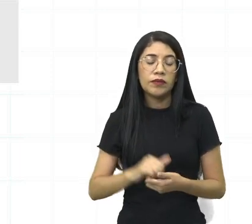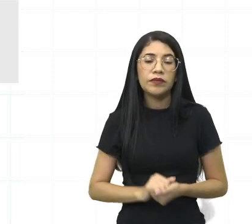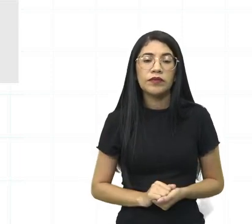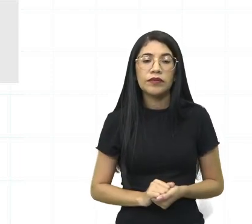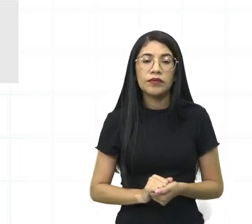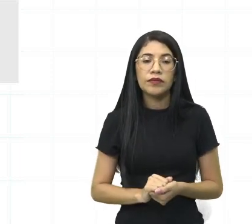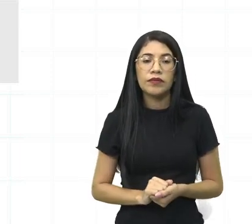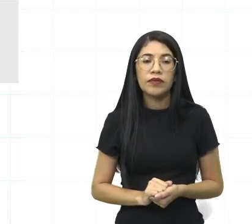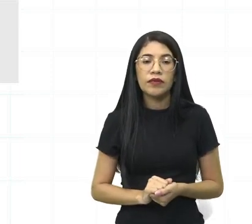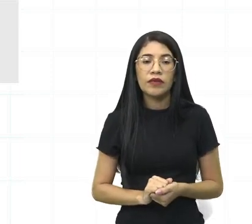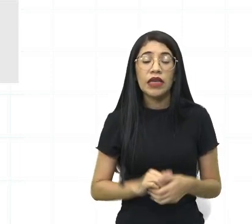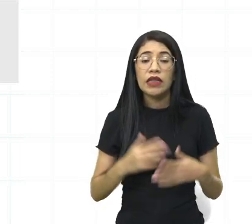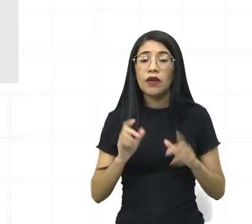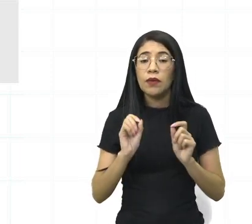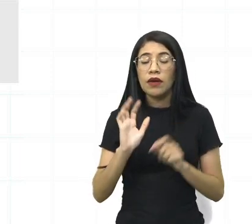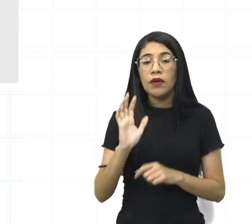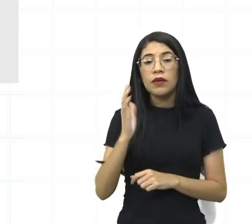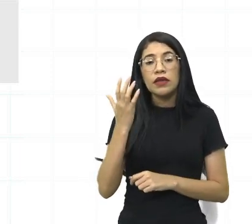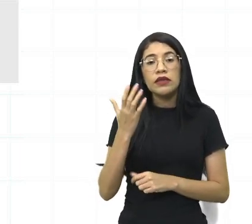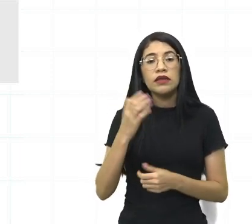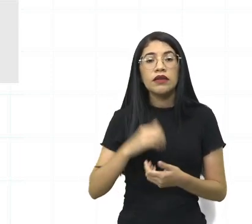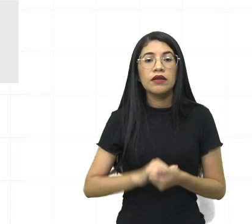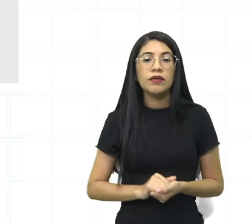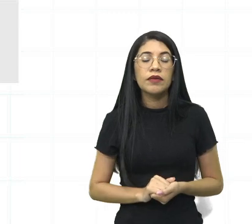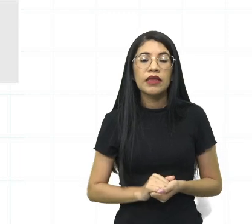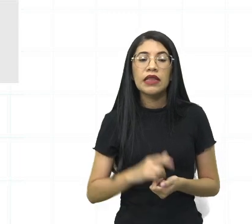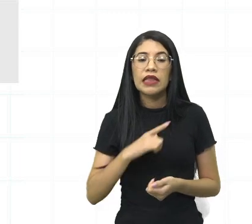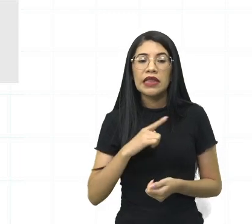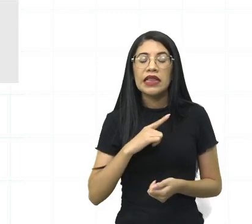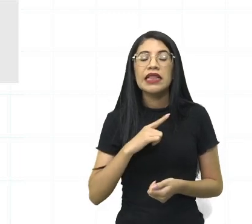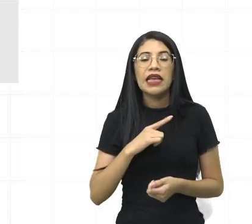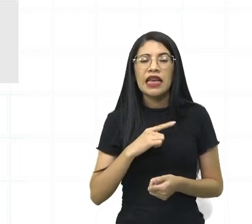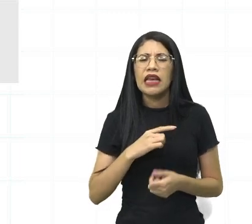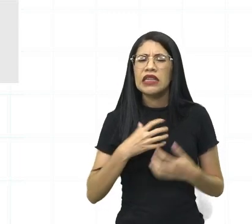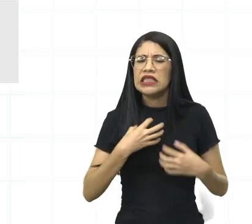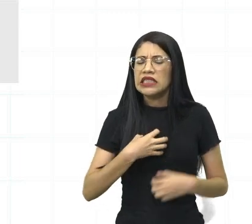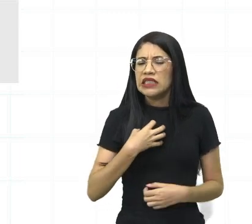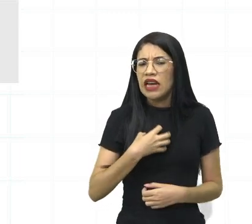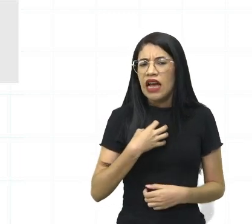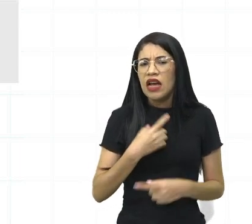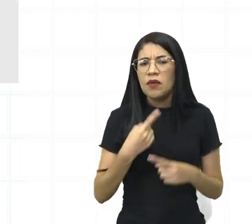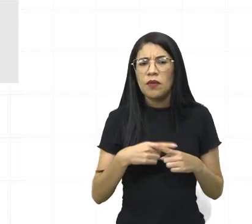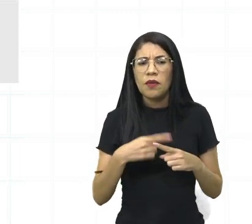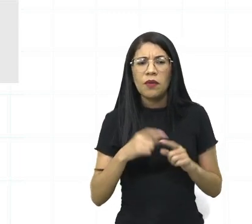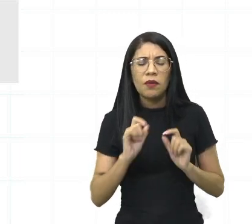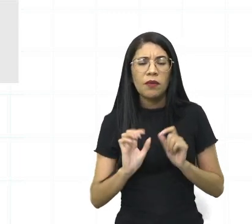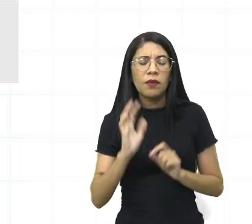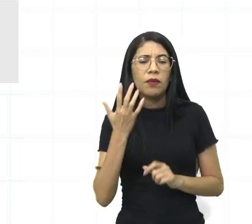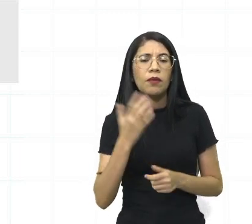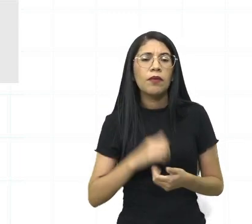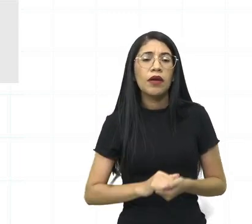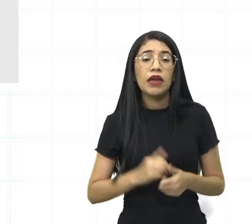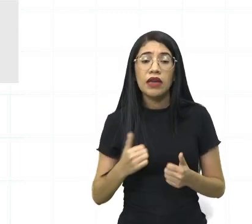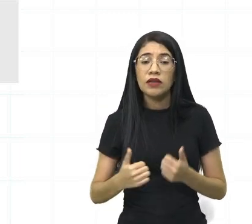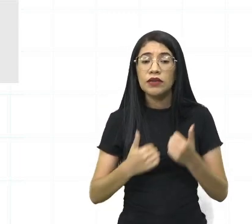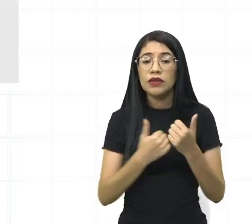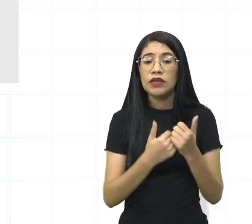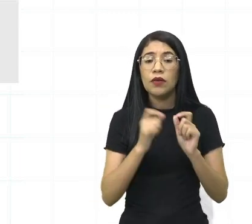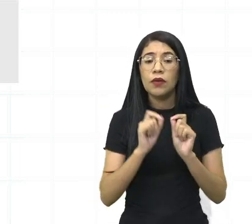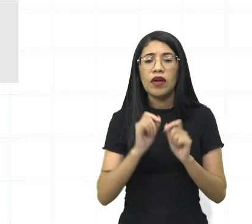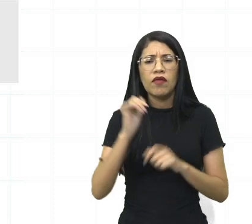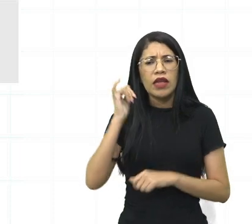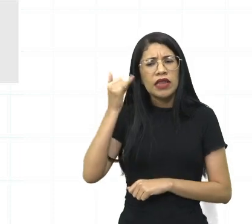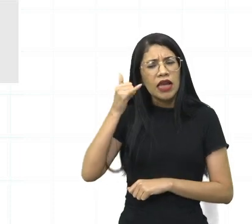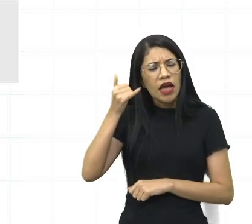Certo? Então, aqui realmente tem bastante, ela tá realmente chateada. E ela, como a sustentação dela foi